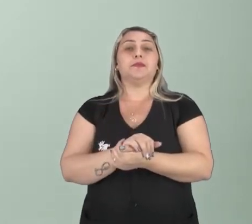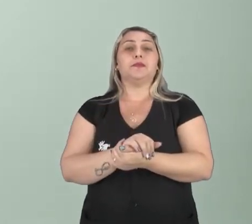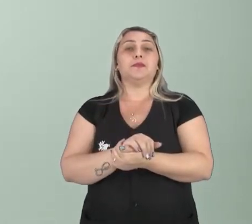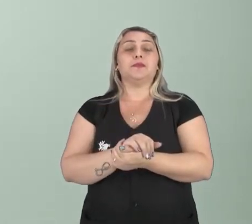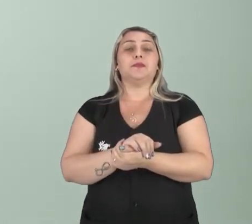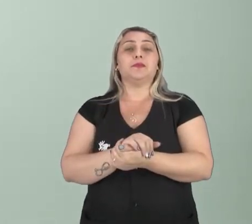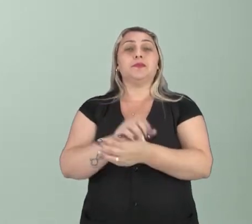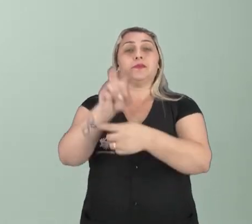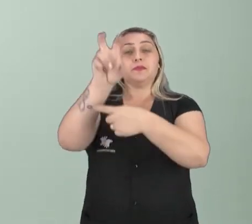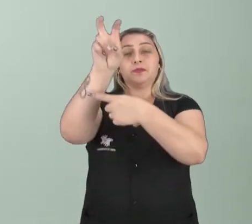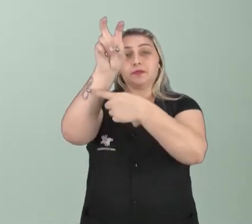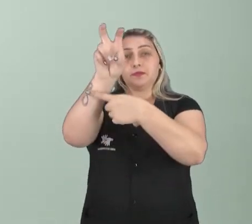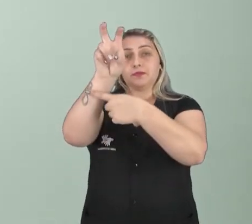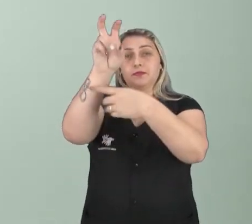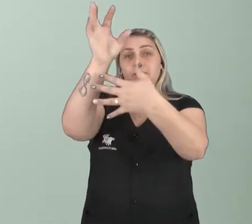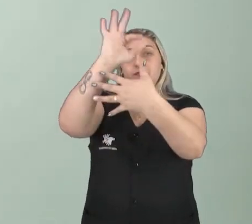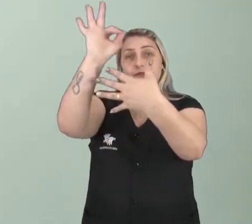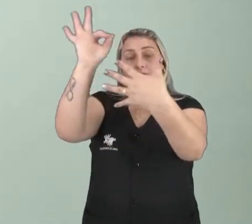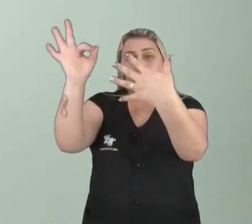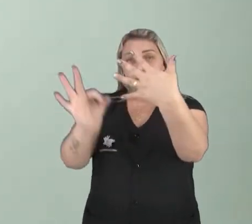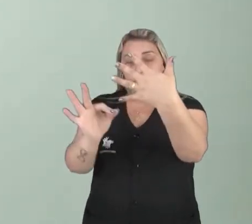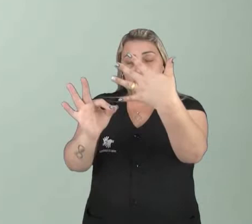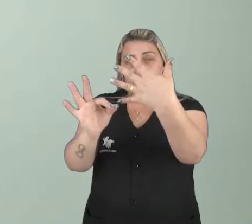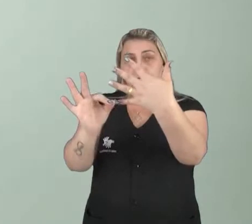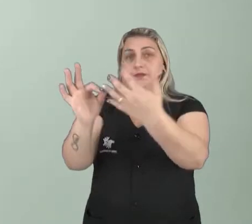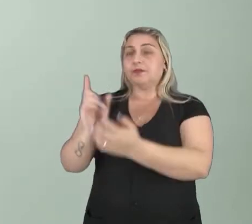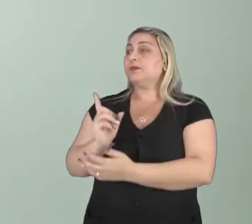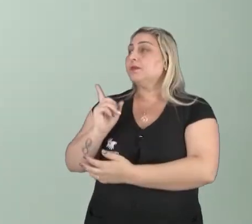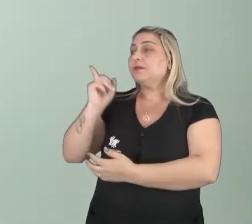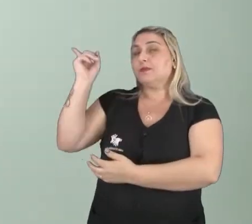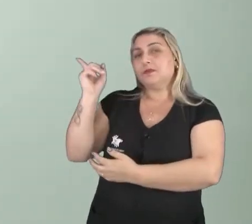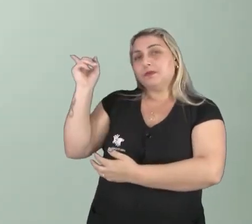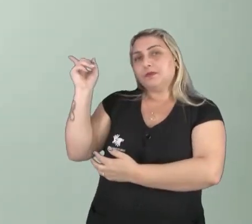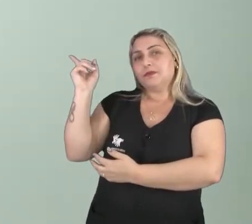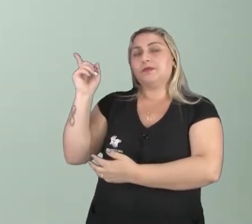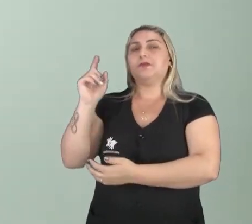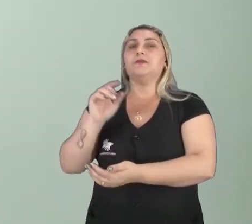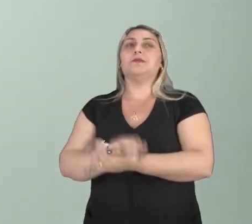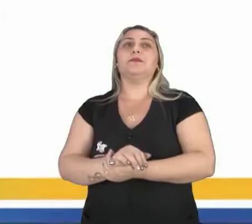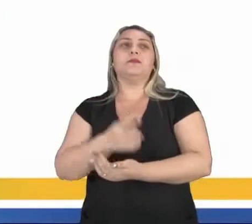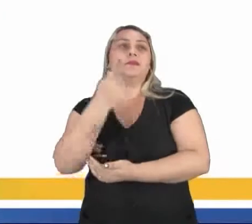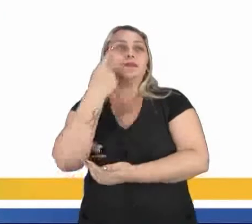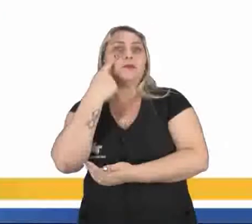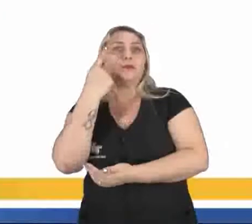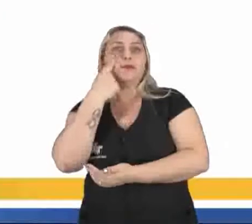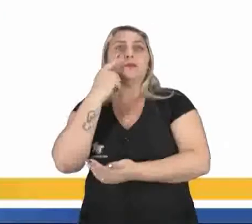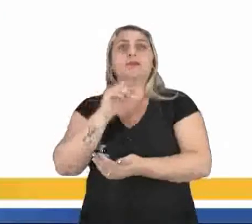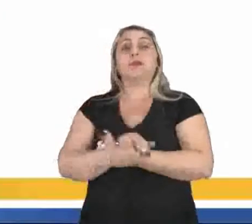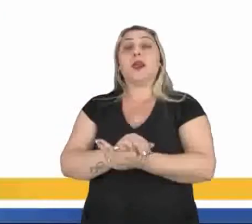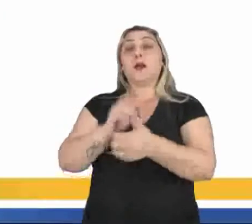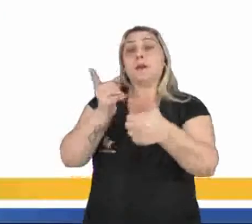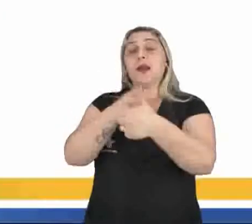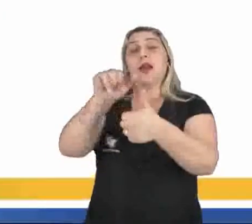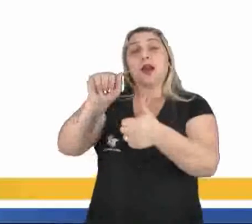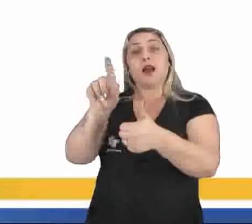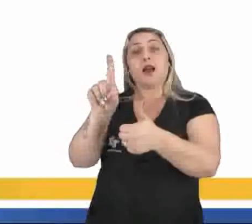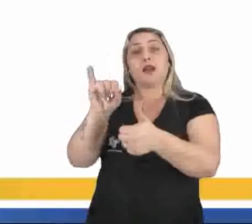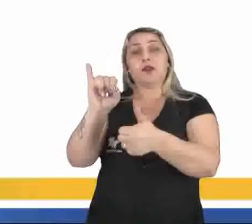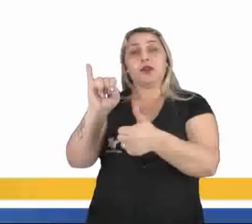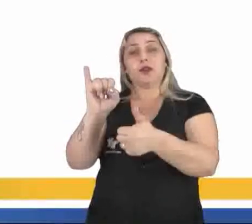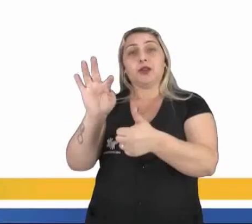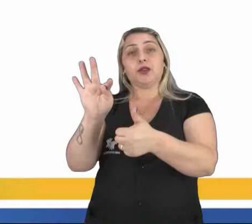levando isso aí, elas podem ser classificadas de 5 formas diferentes. Vamos ver aqui. Então, primeiro nós temos